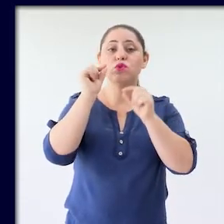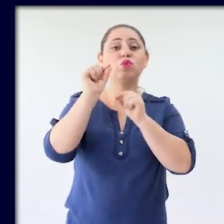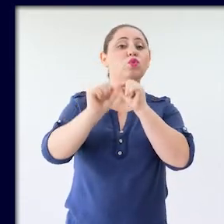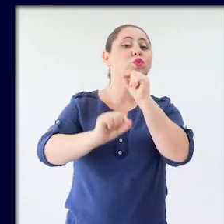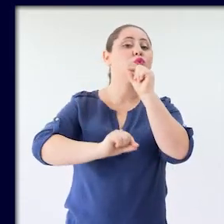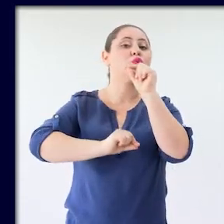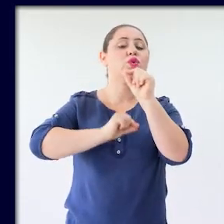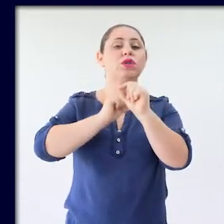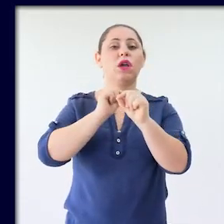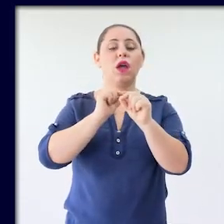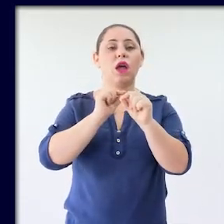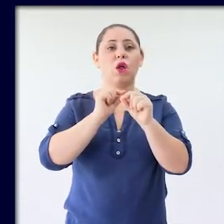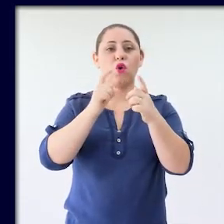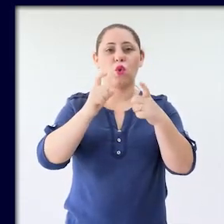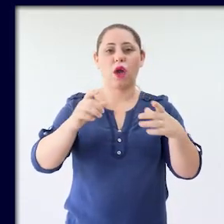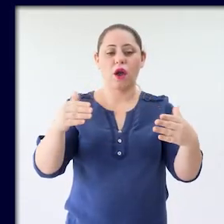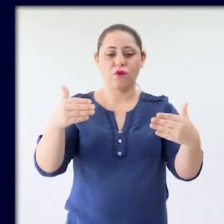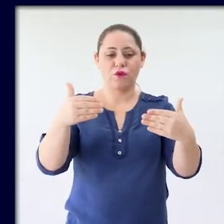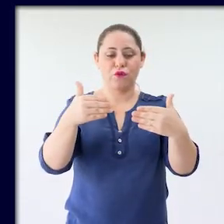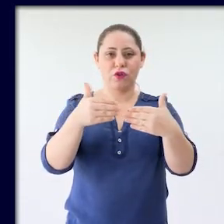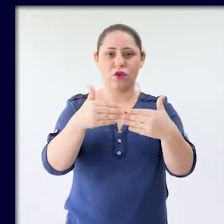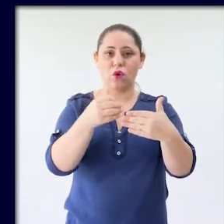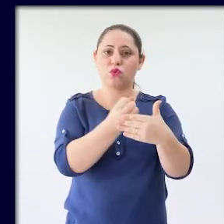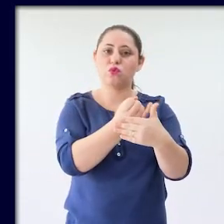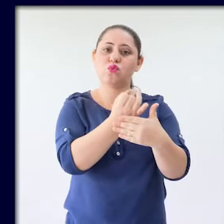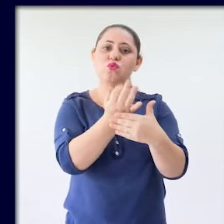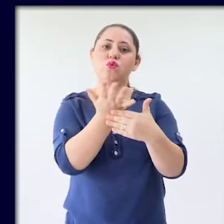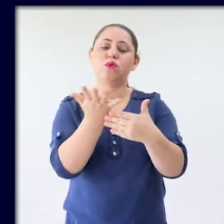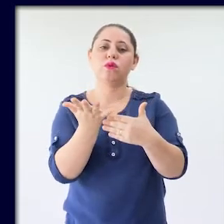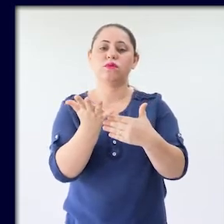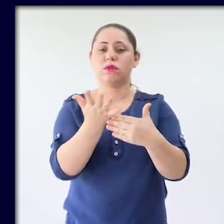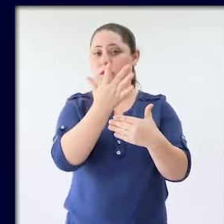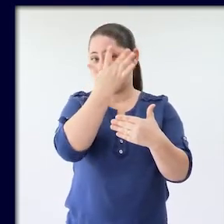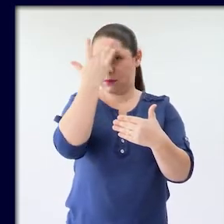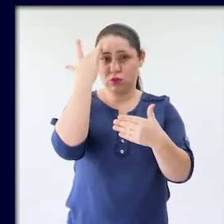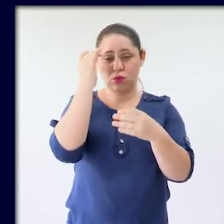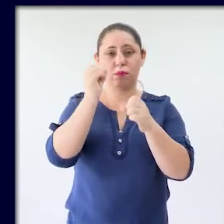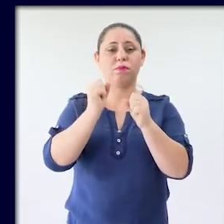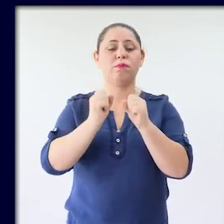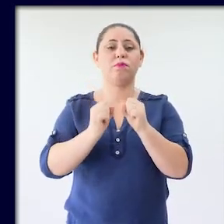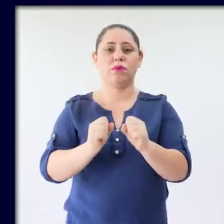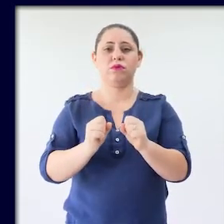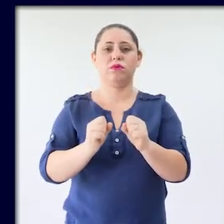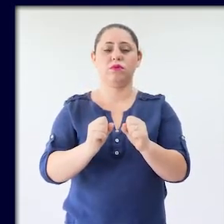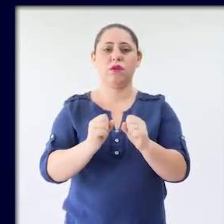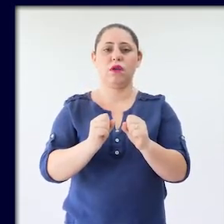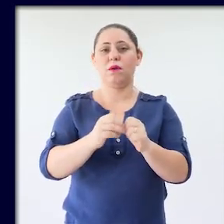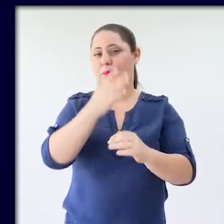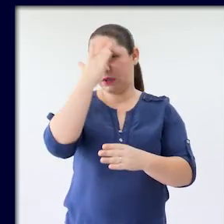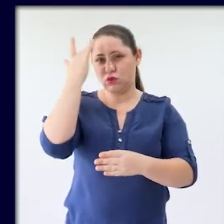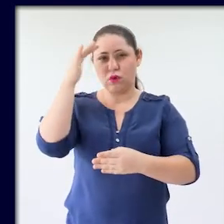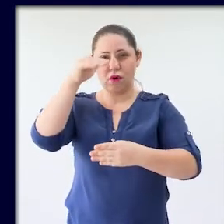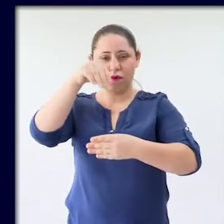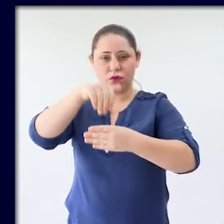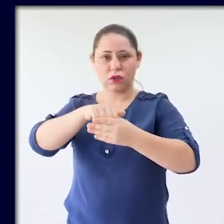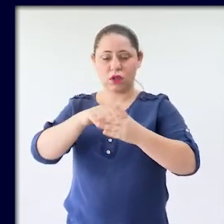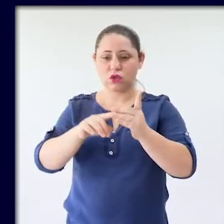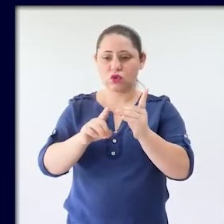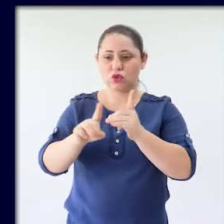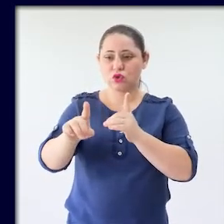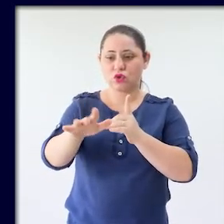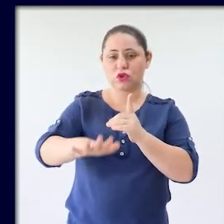se observar, se for um ambiente fechado, assim, um quantitativo de que possa um